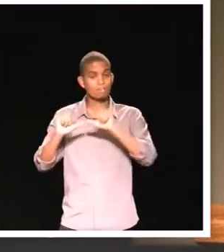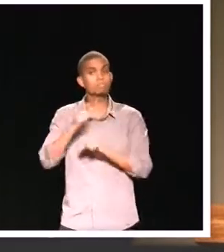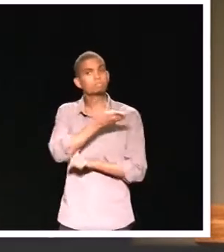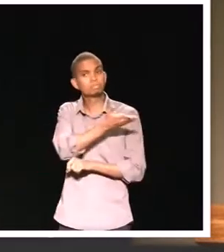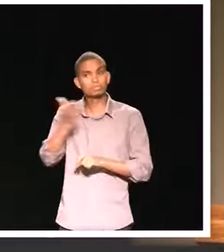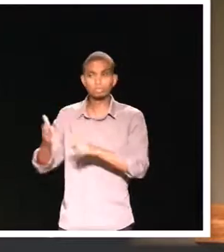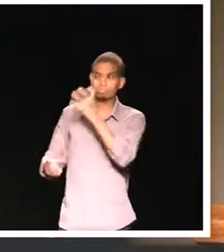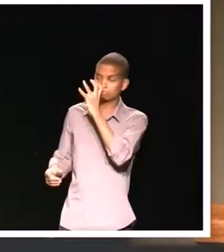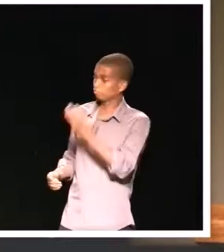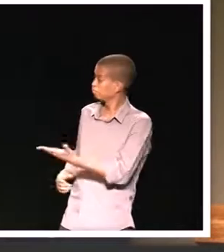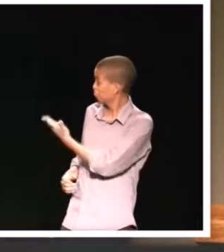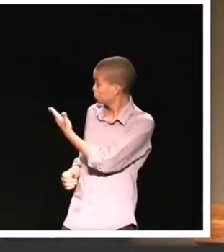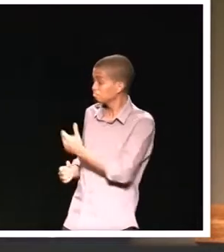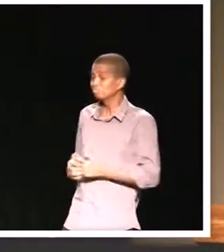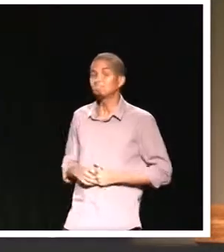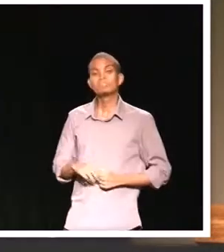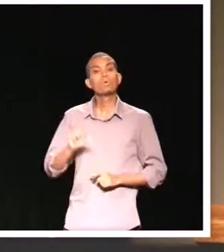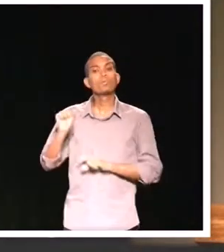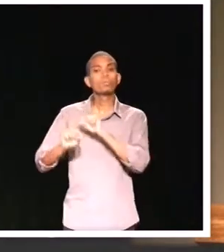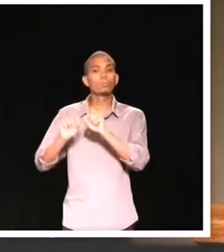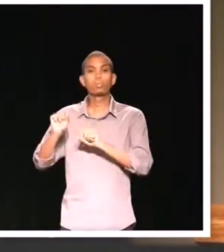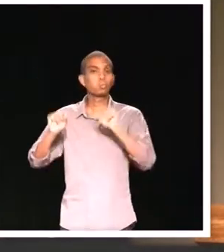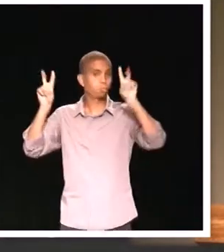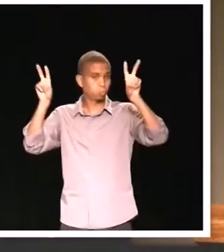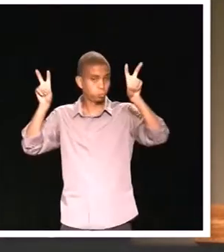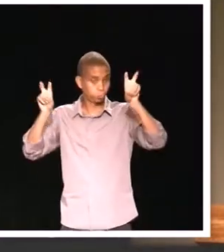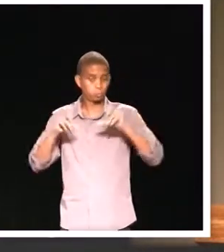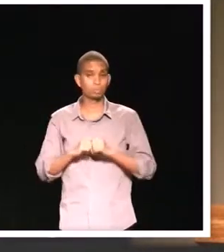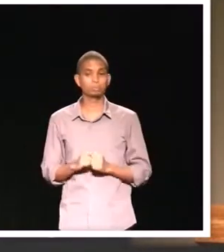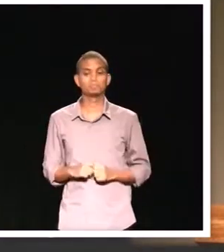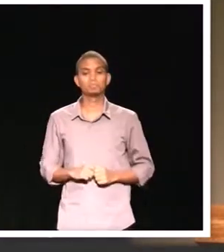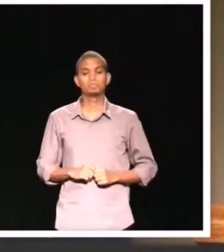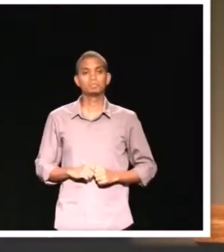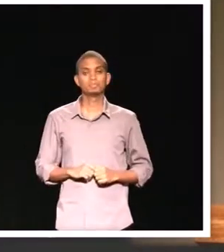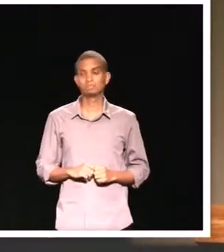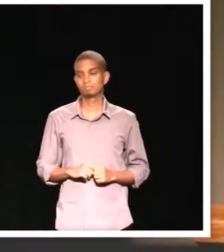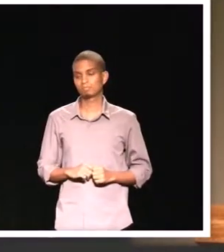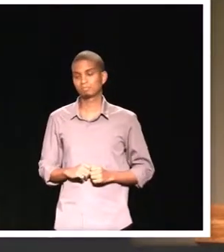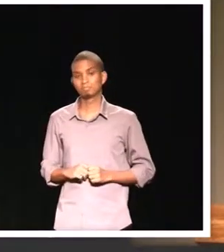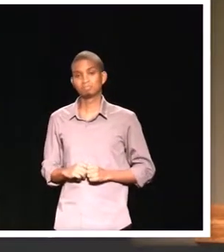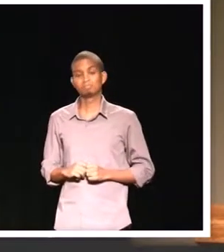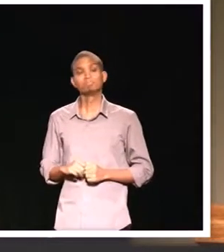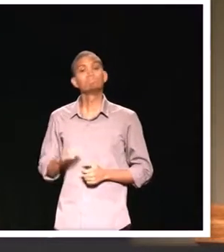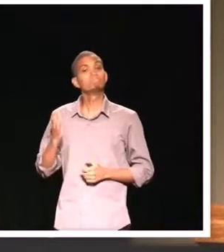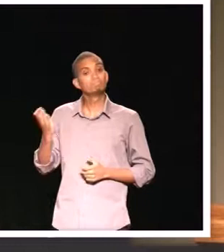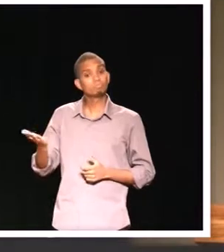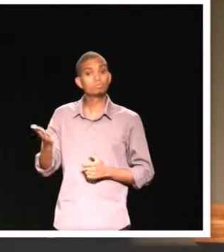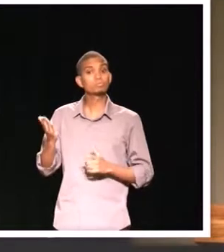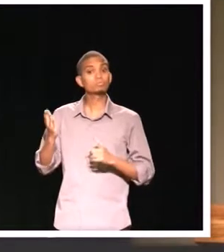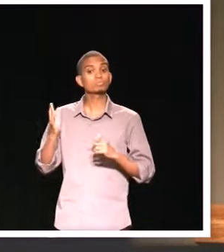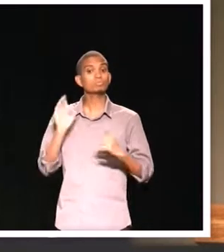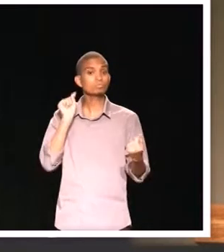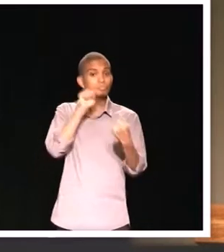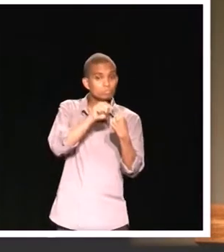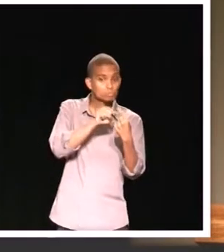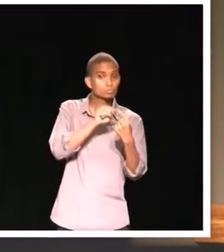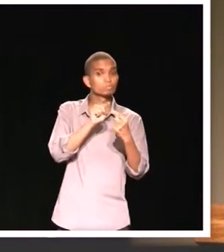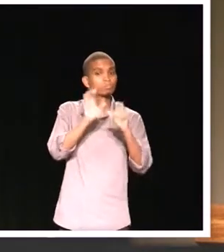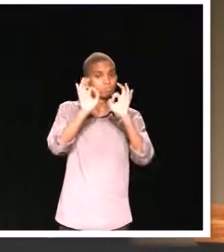estão vendo ali, o título dela não coincide plenamente com o